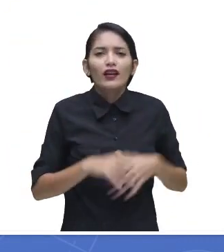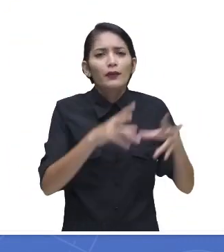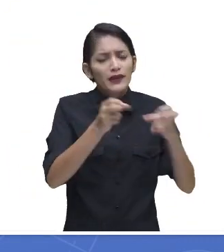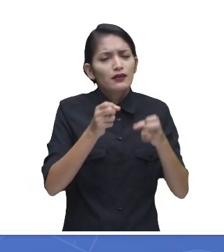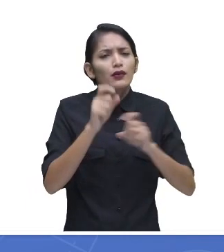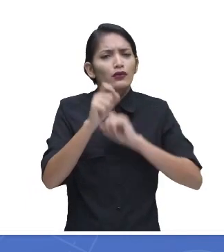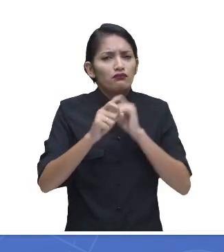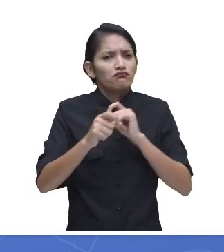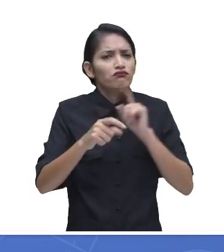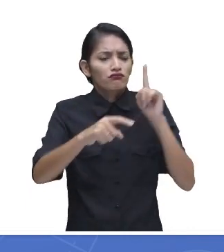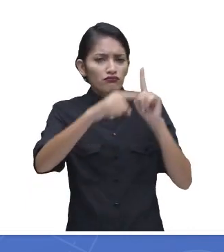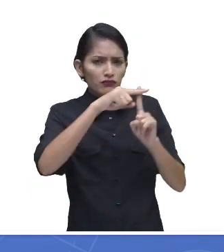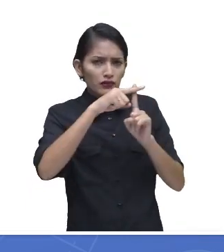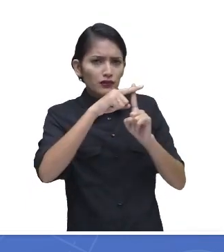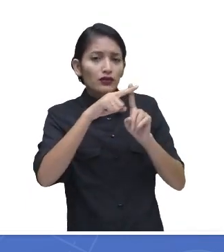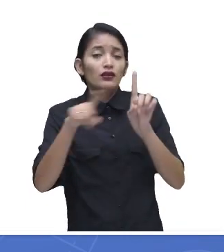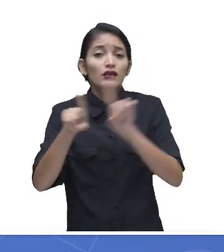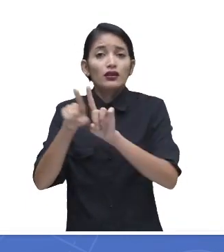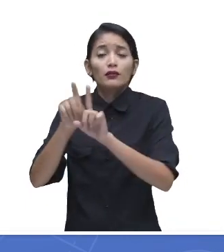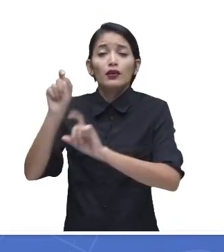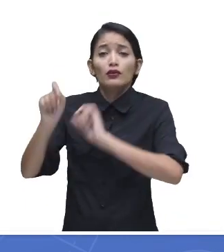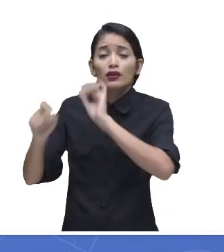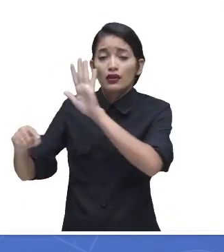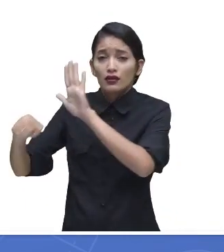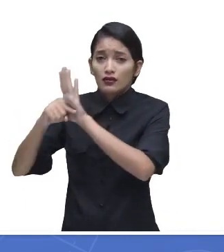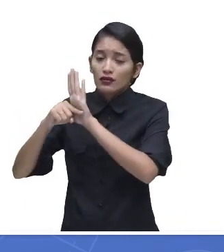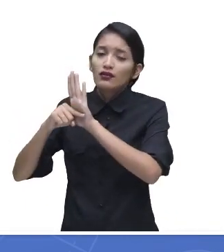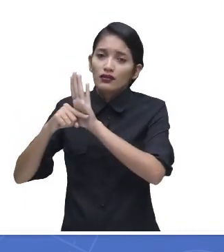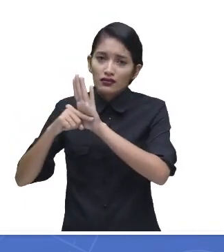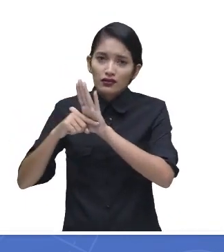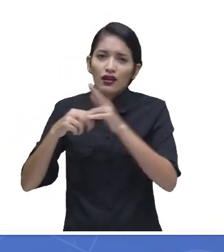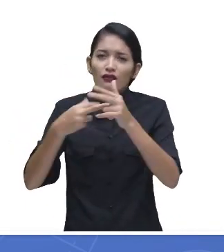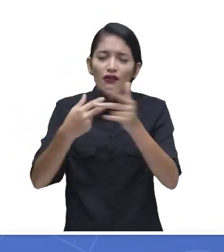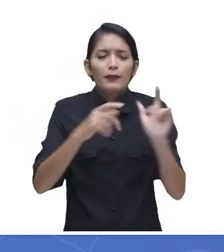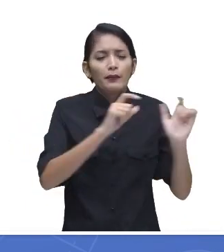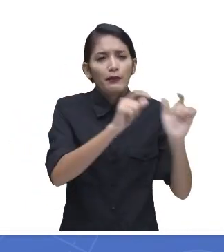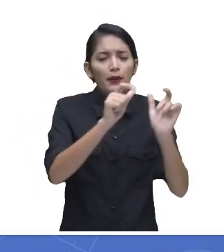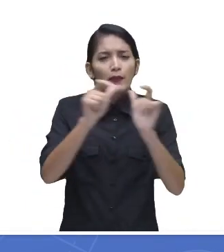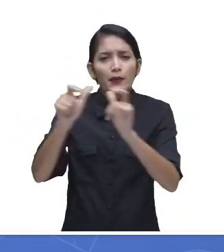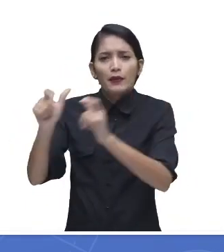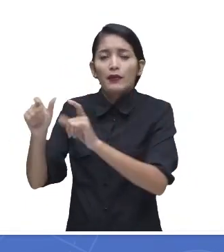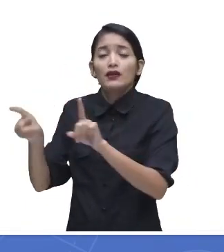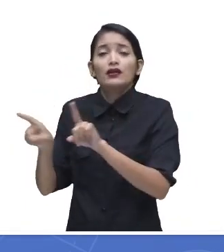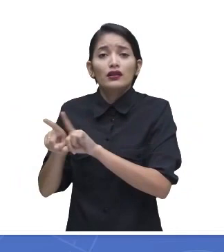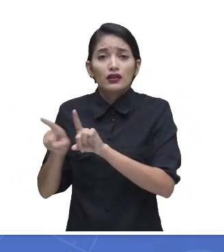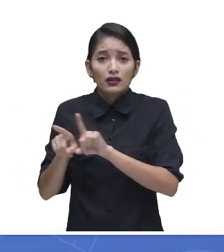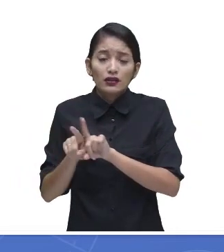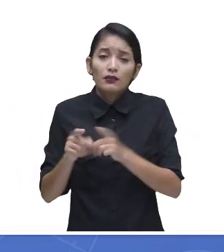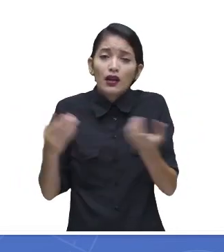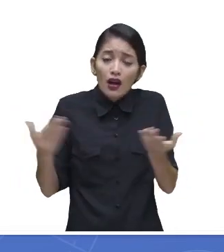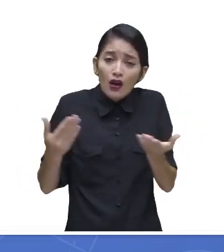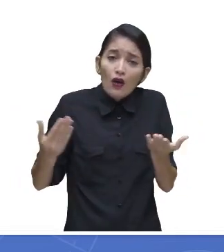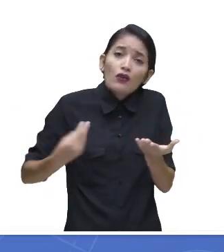positivo e o que tem de negativo em todos os períodos da história, inclusive no mundo de hoje que